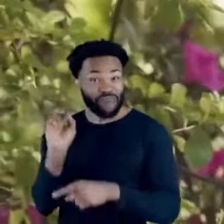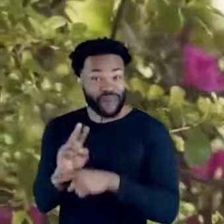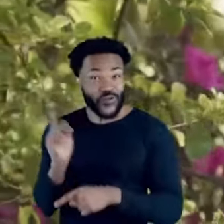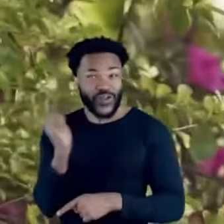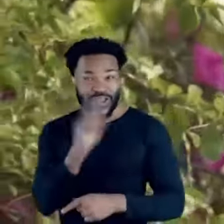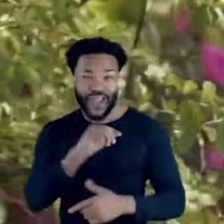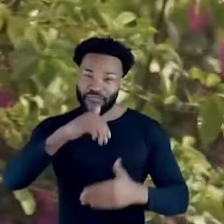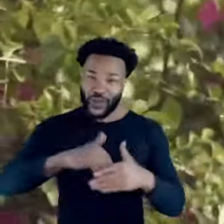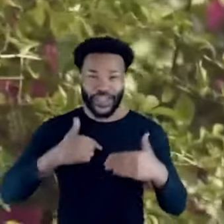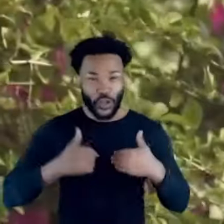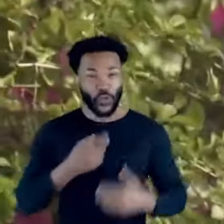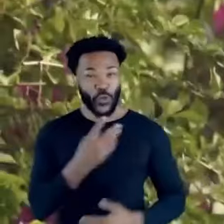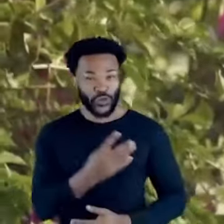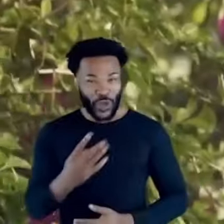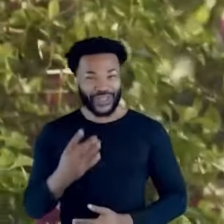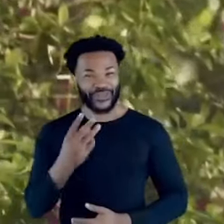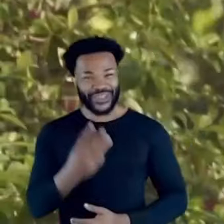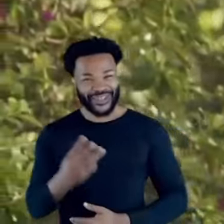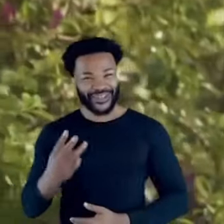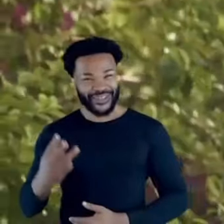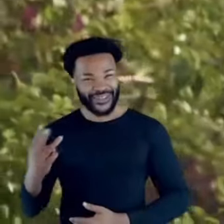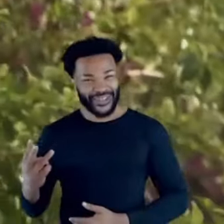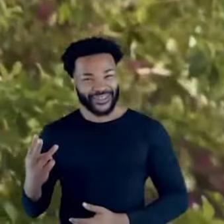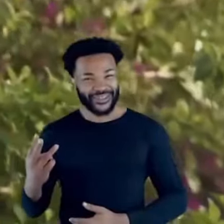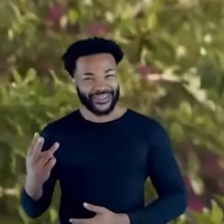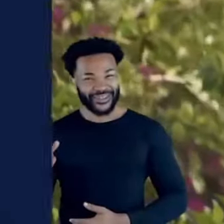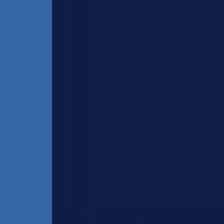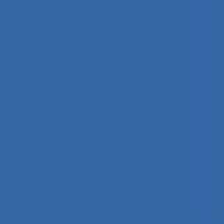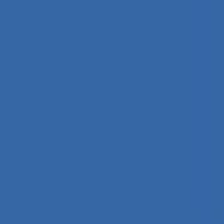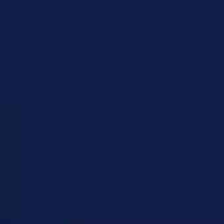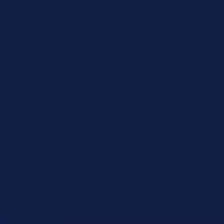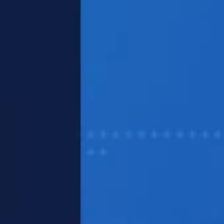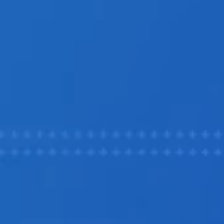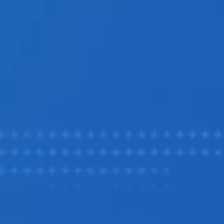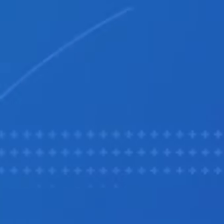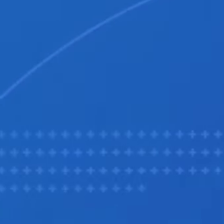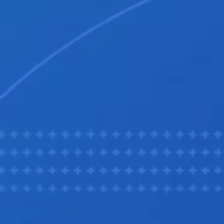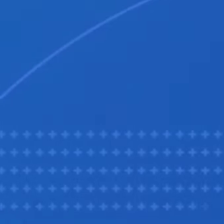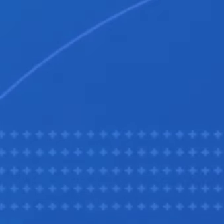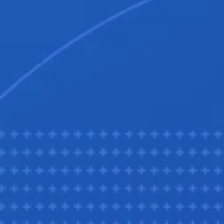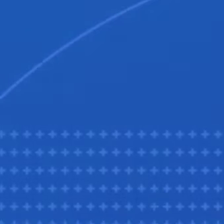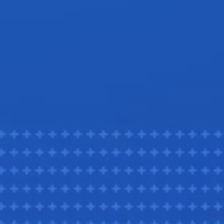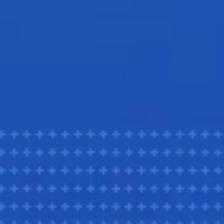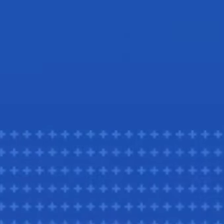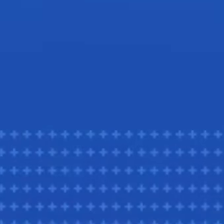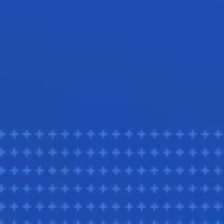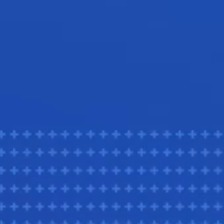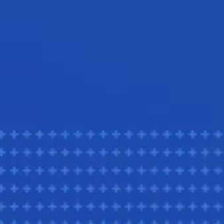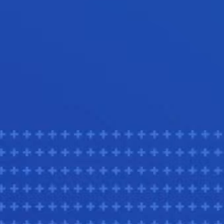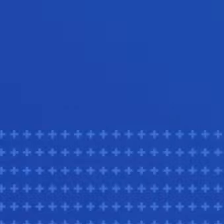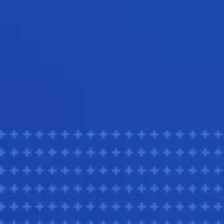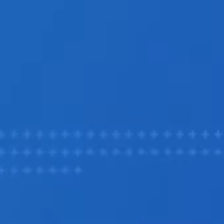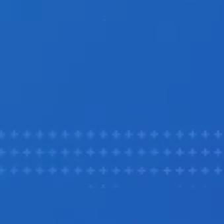eleita. Por isso, vote Amanda Vettorazzo, 4-4-3-3-3. União Brasil.